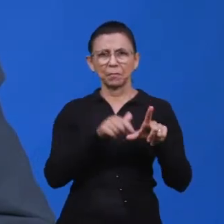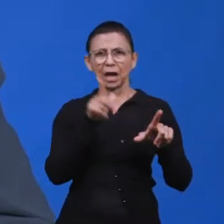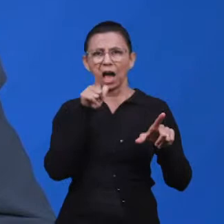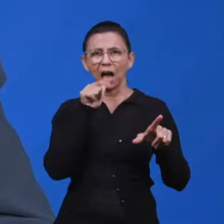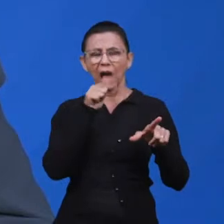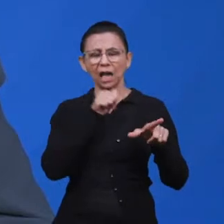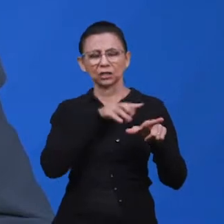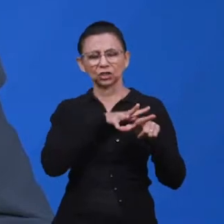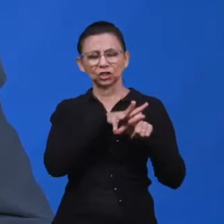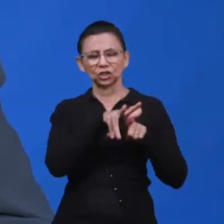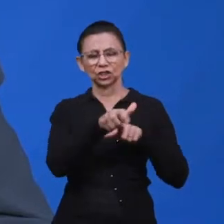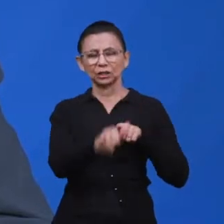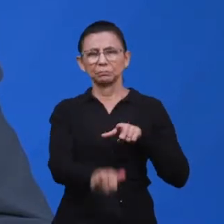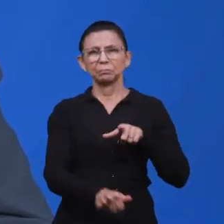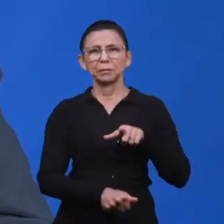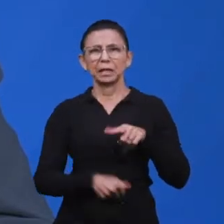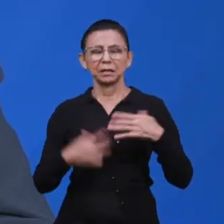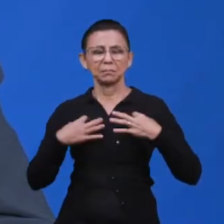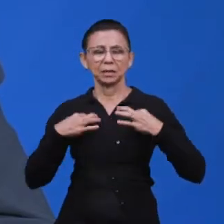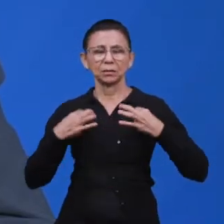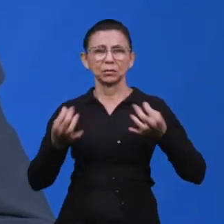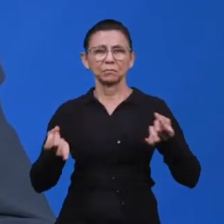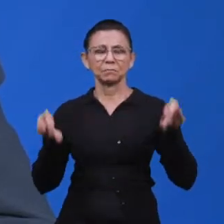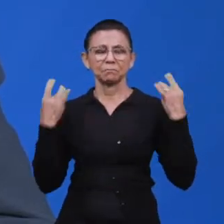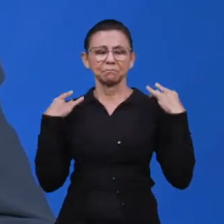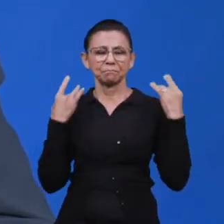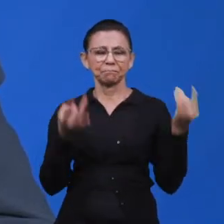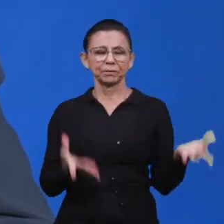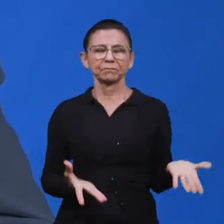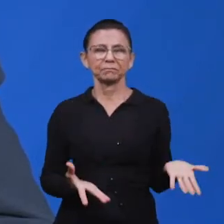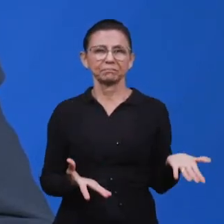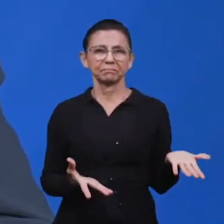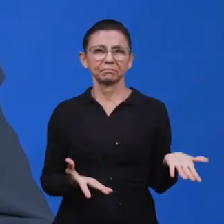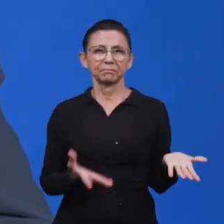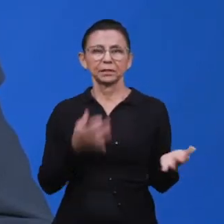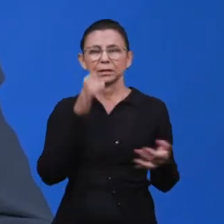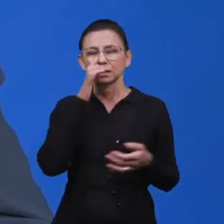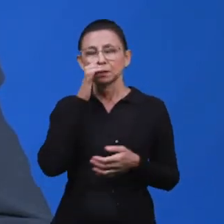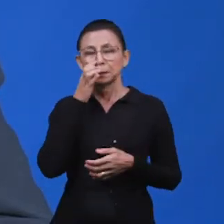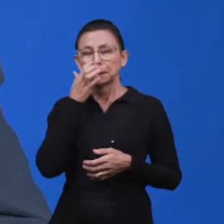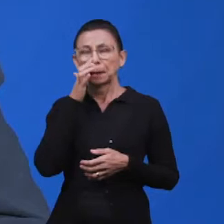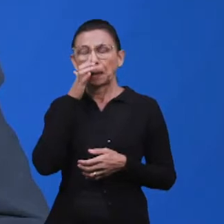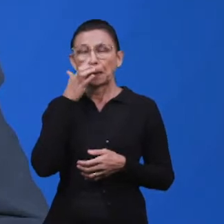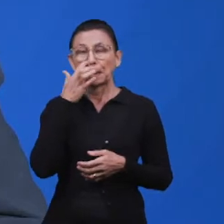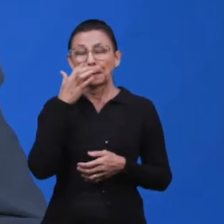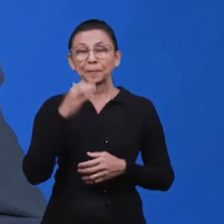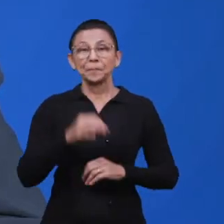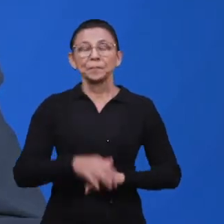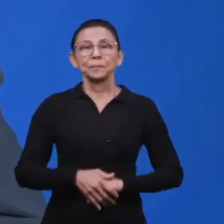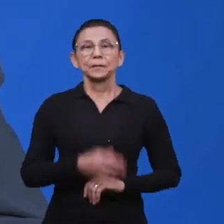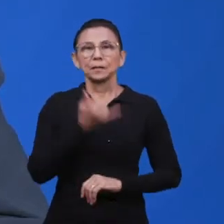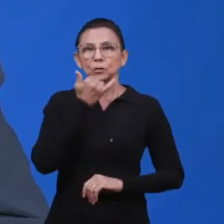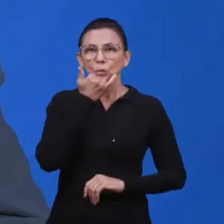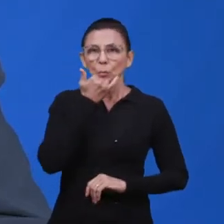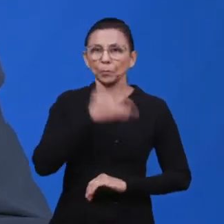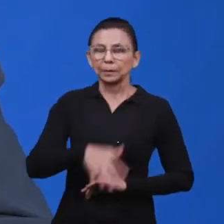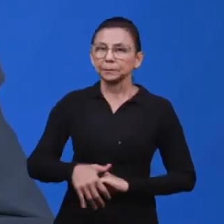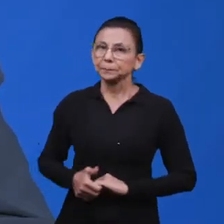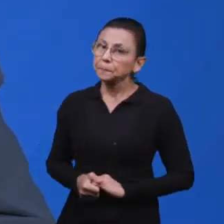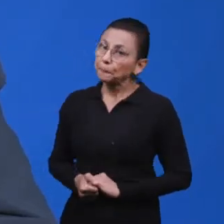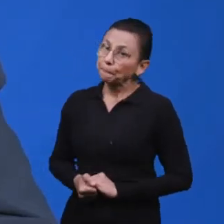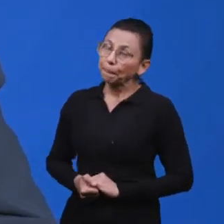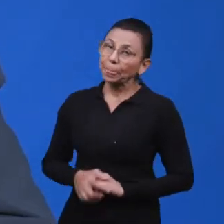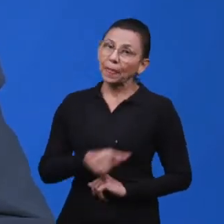já despi os meus vestidos e já lavei os meus pés. Muito bem colocado na sua resposta, a postura de uma igreja que não